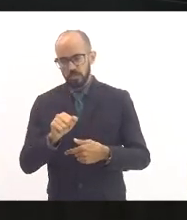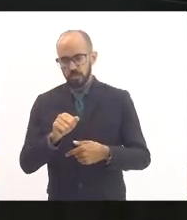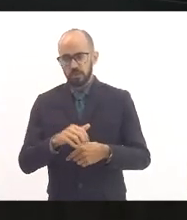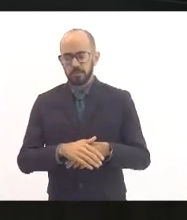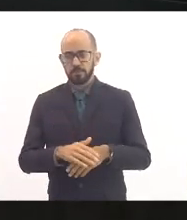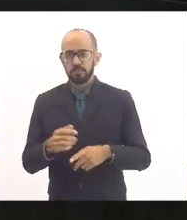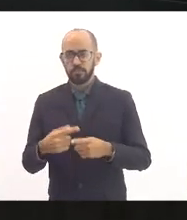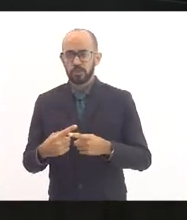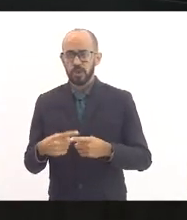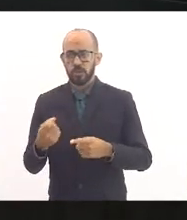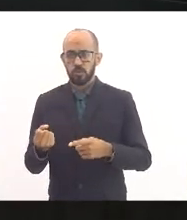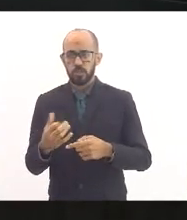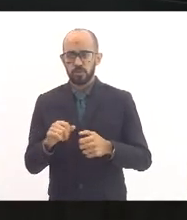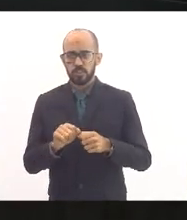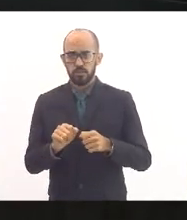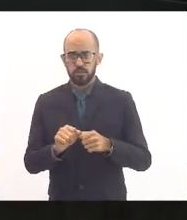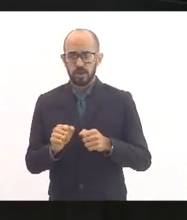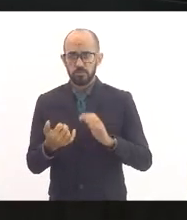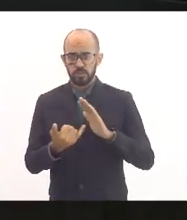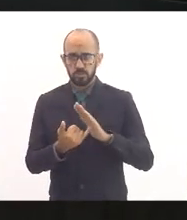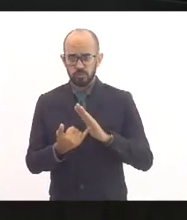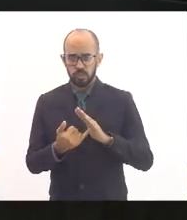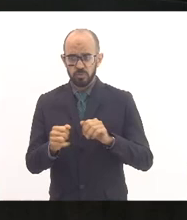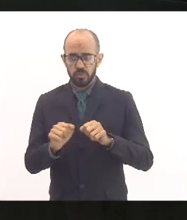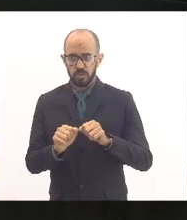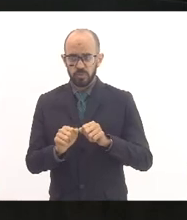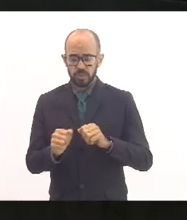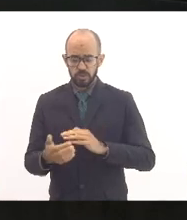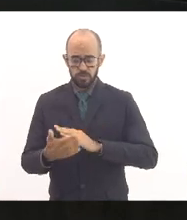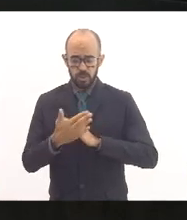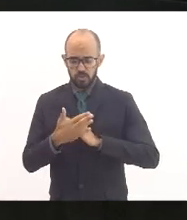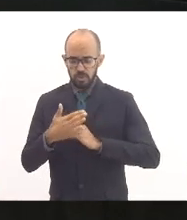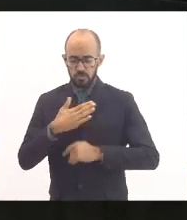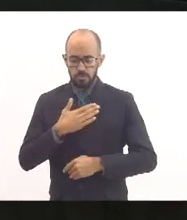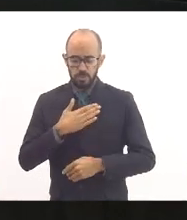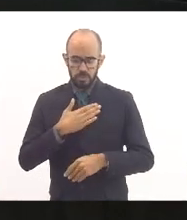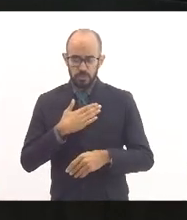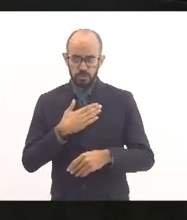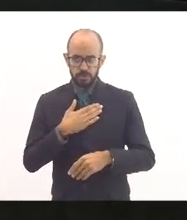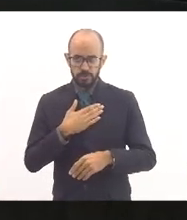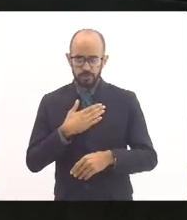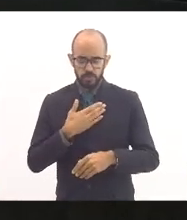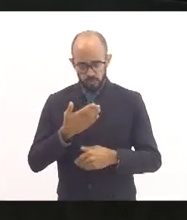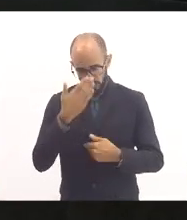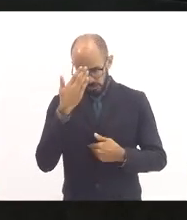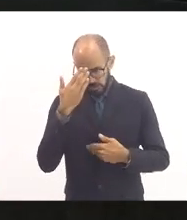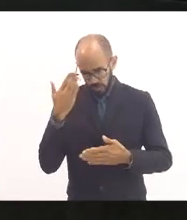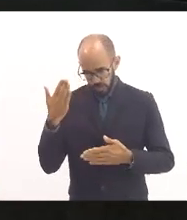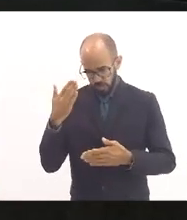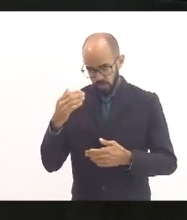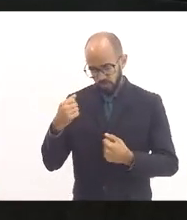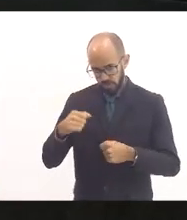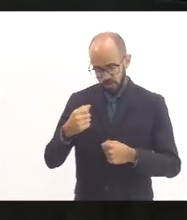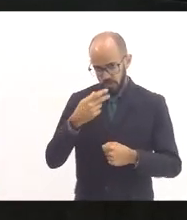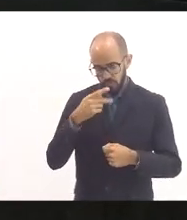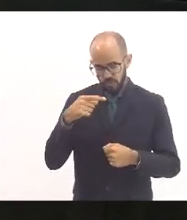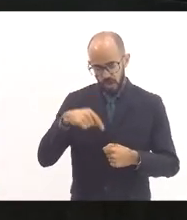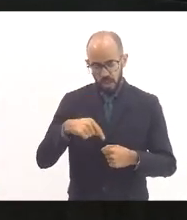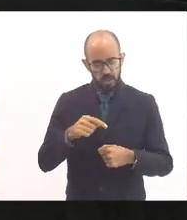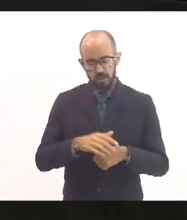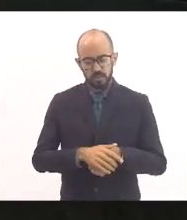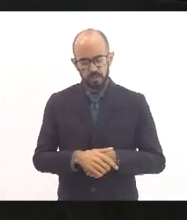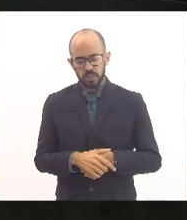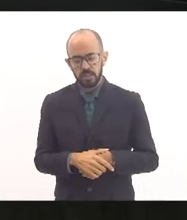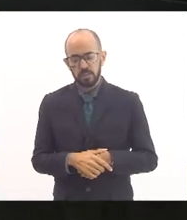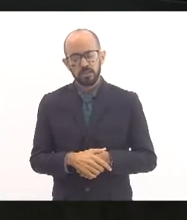você faz isso que ela instituição você tá fazendo por mim então te agradeço muito mesmo eu não poderia deixar de fazer esse registro eu não